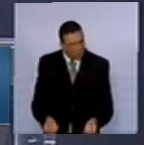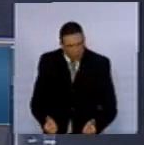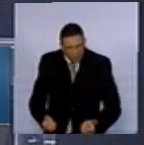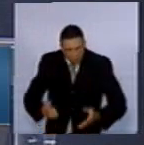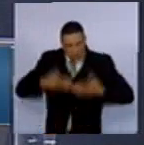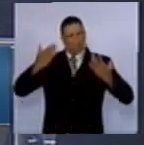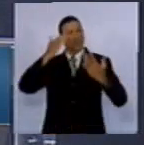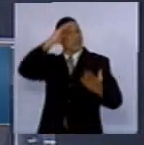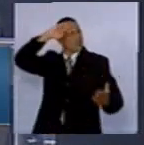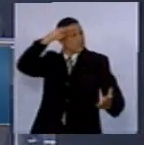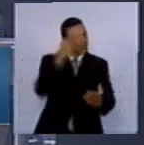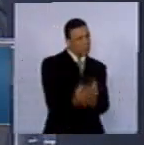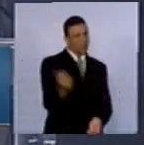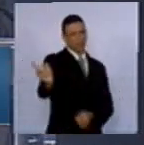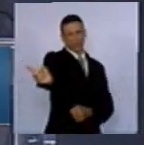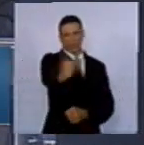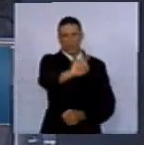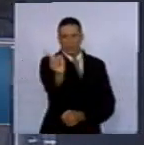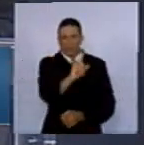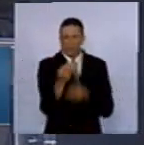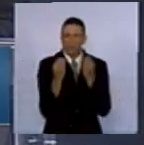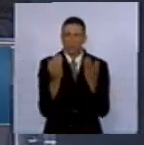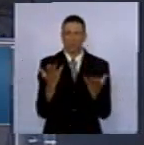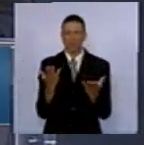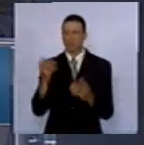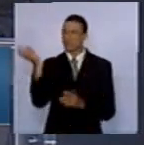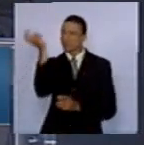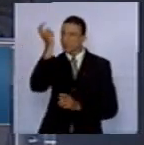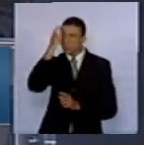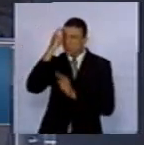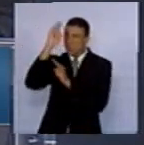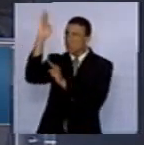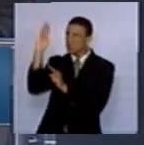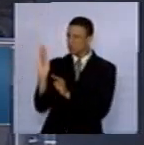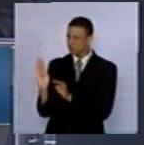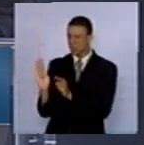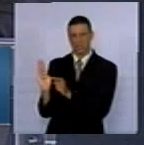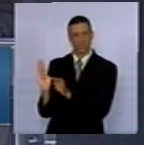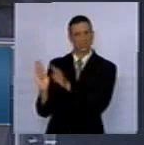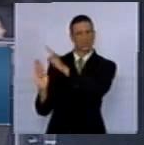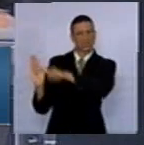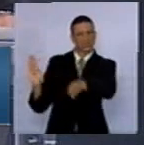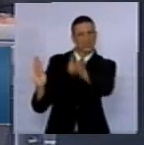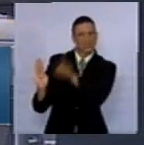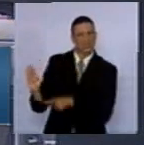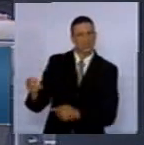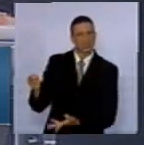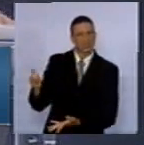que a cultura brasileira esteja de tal maneira desqualificada